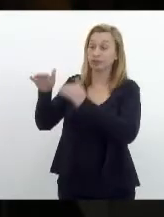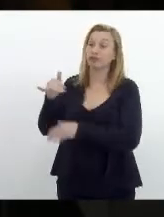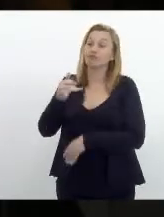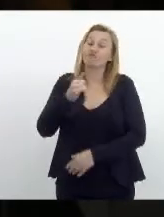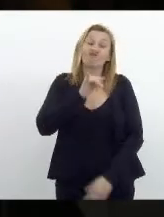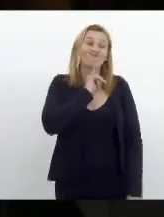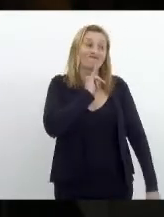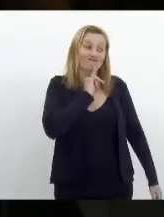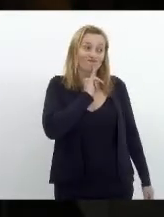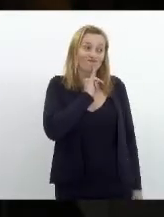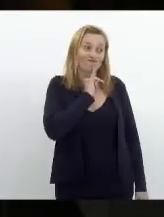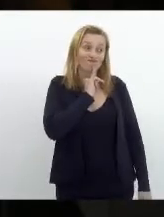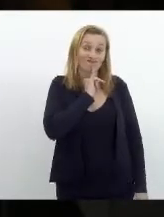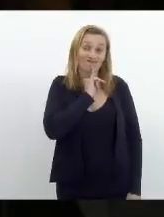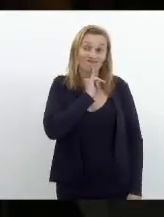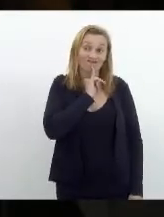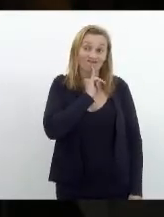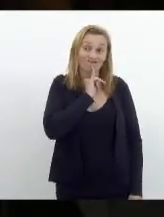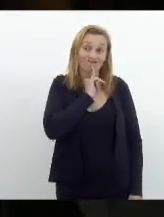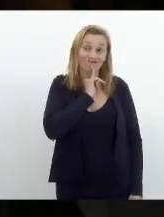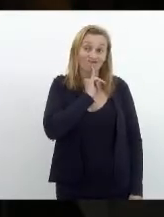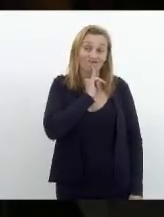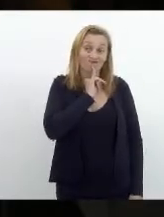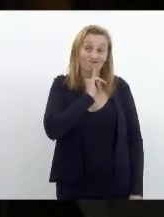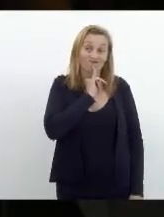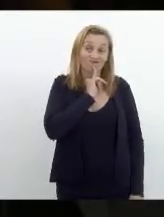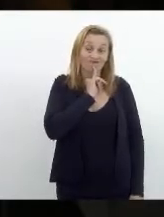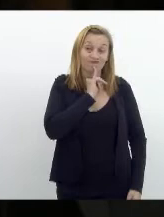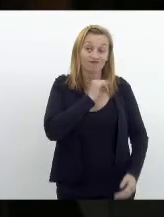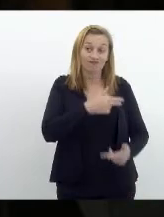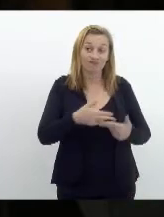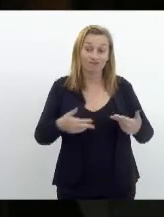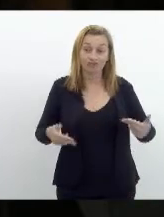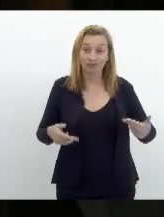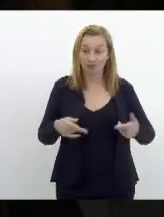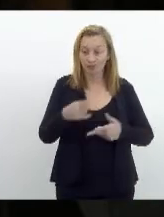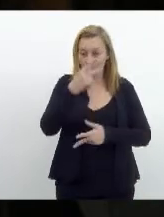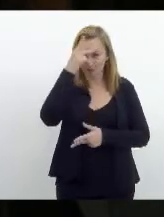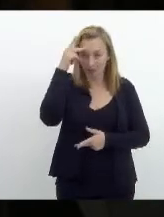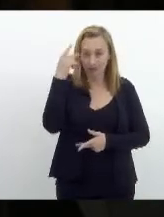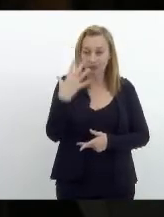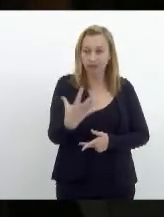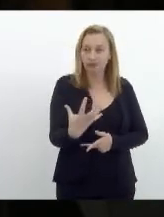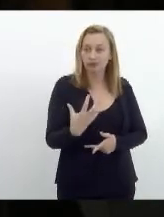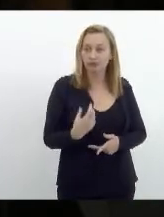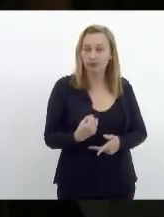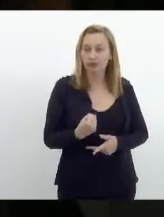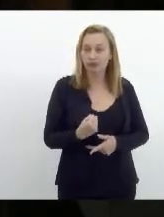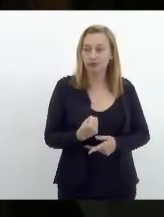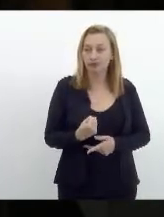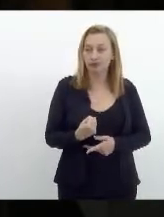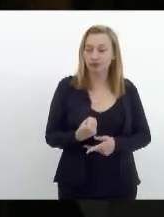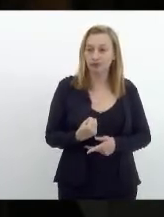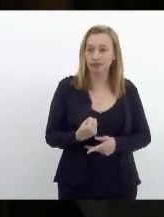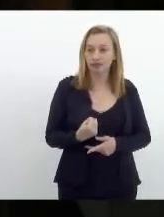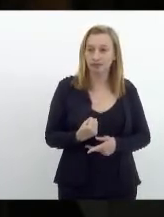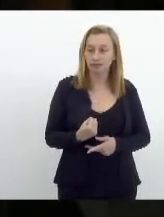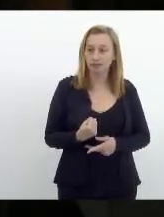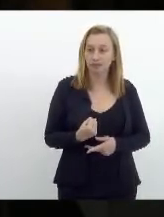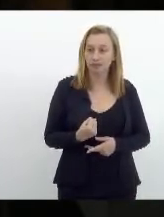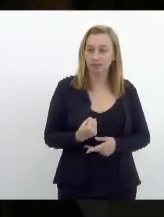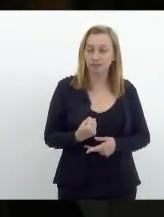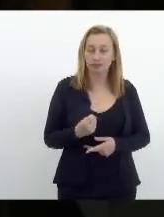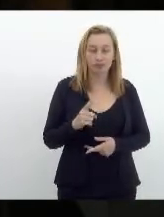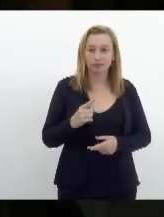infelizmente, a cadeia de intermediários irá se apropriar da isenção e ele não